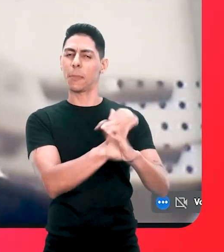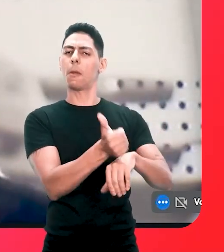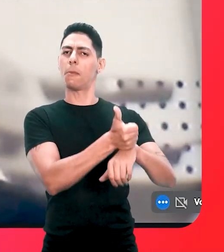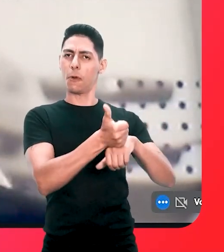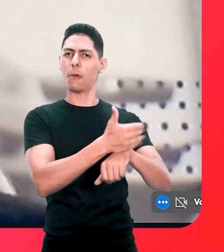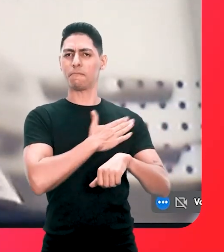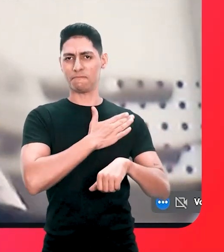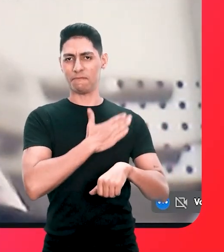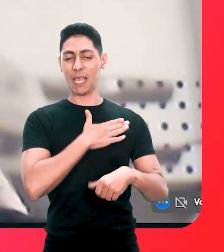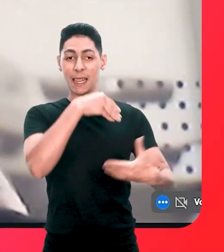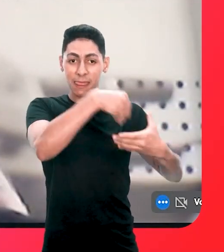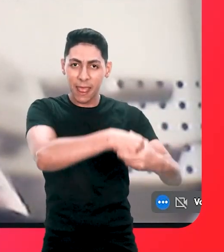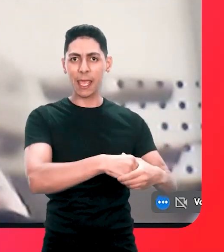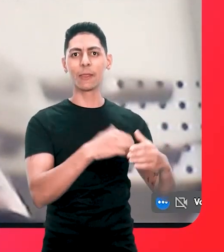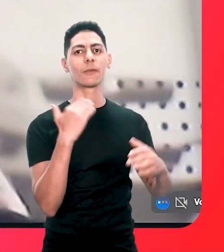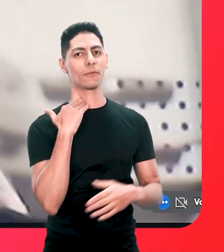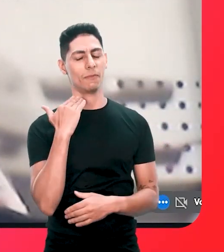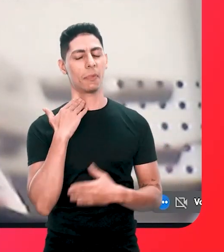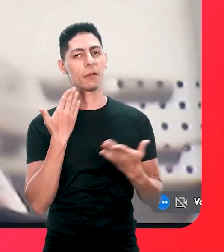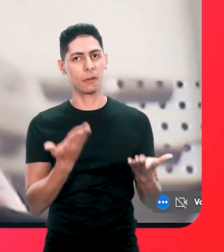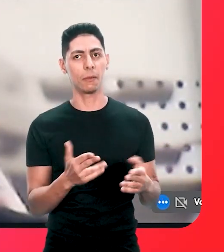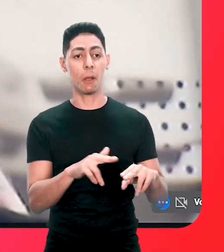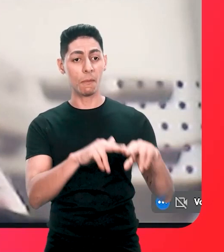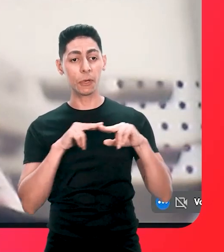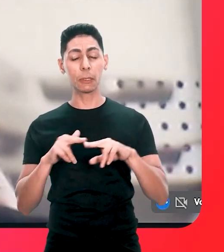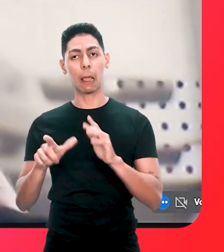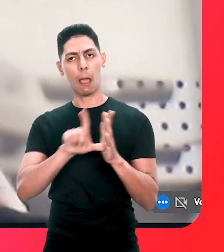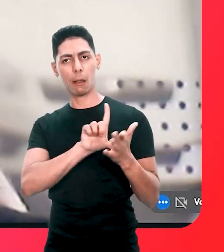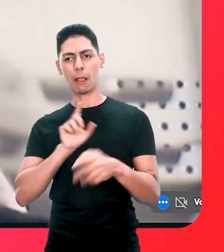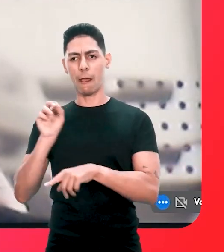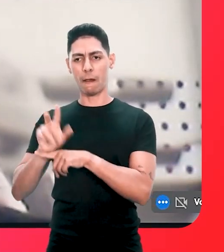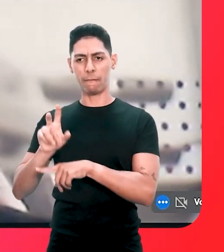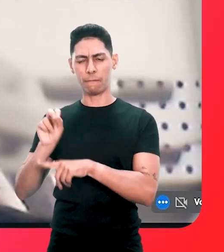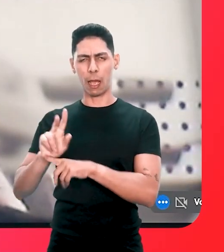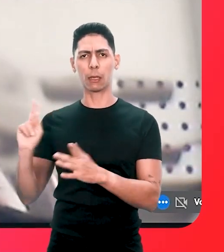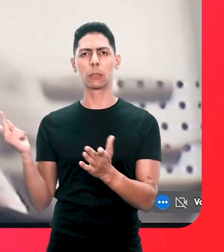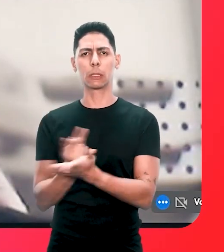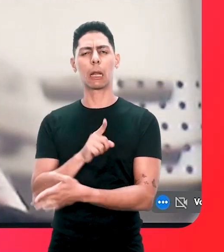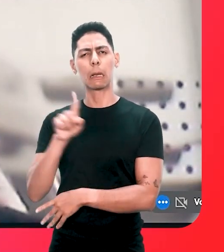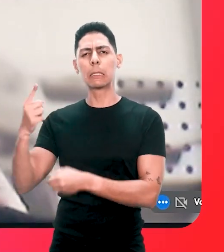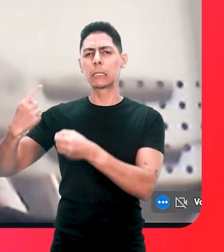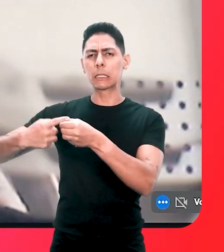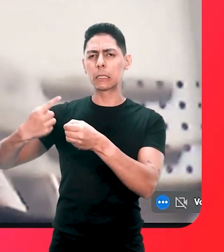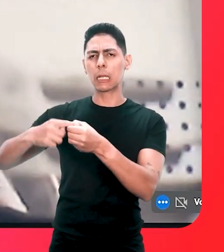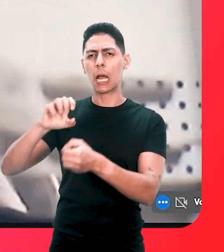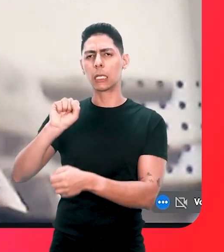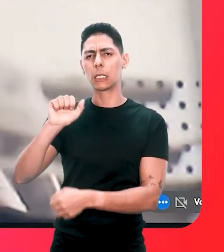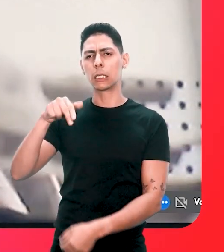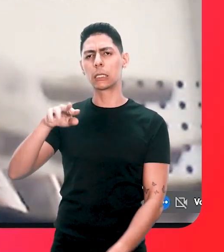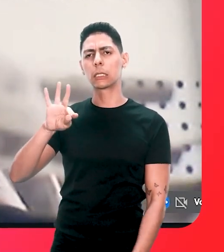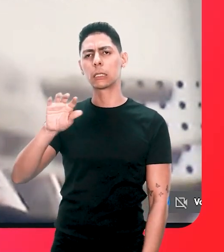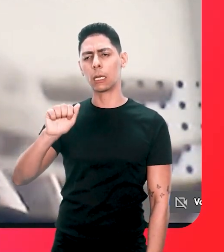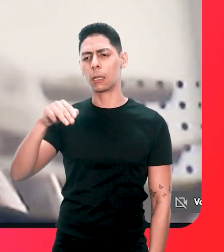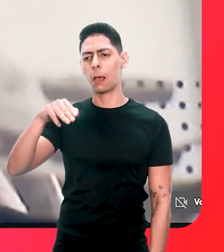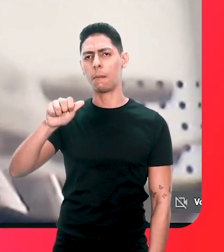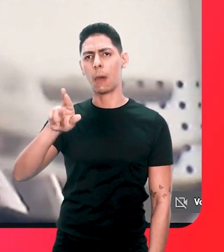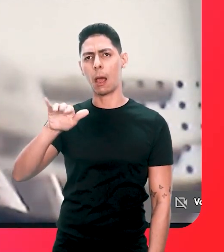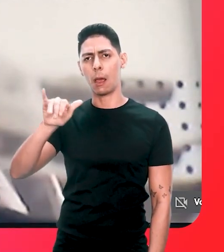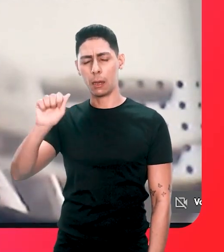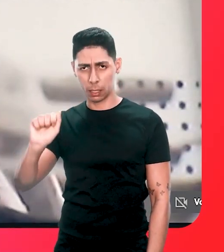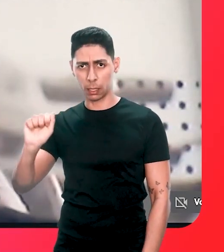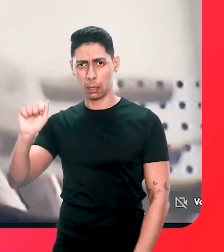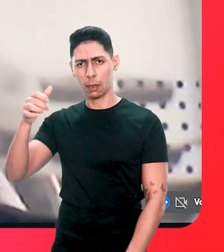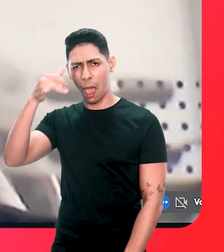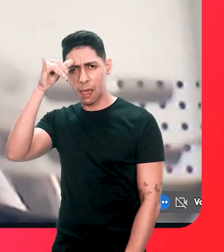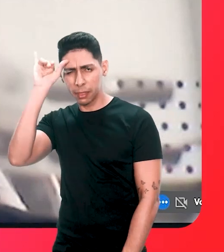isso, a vaga que existia era em Santa Maria, uma cidade do interior do Rio Grande do Sul,